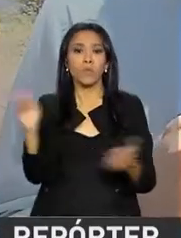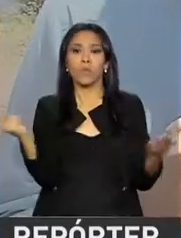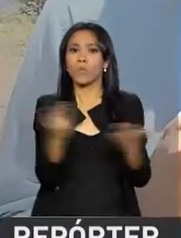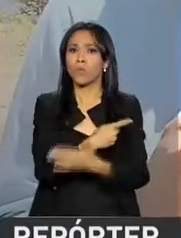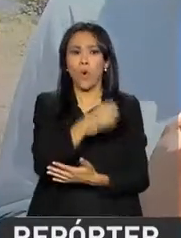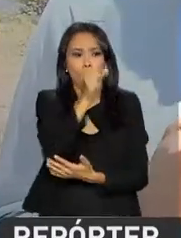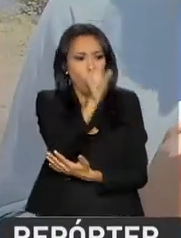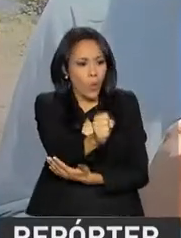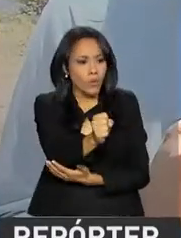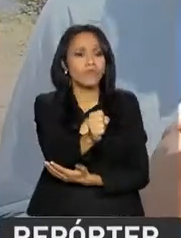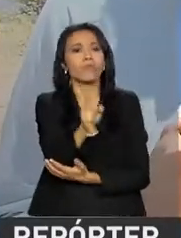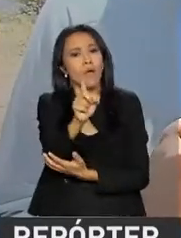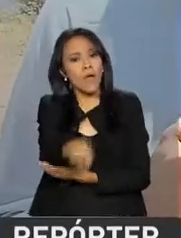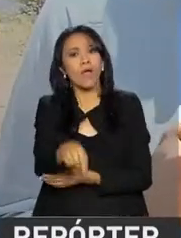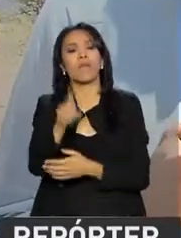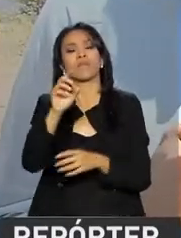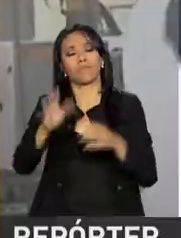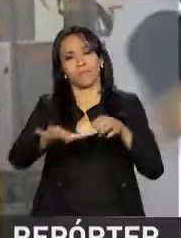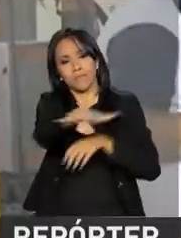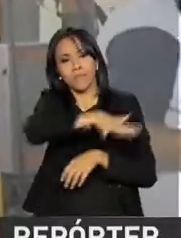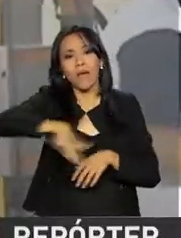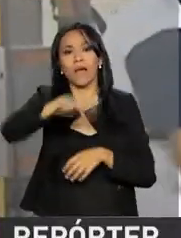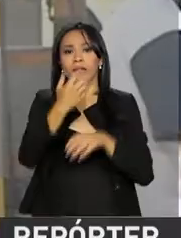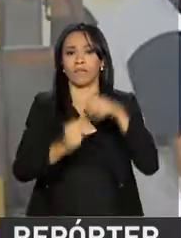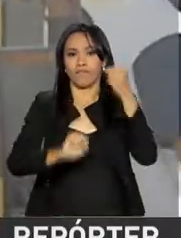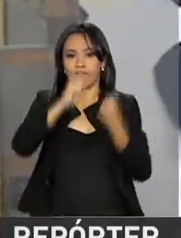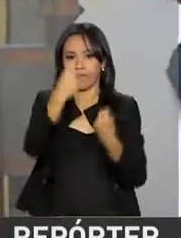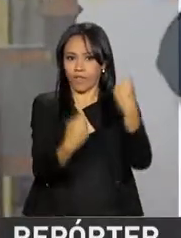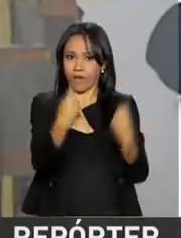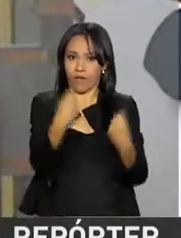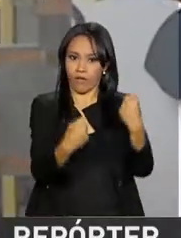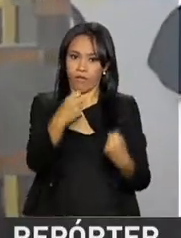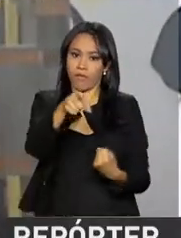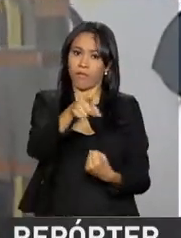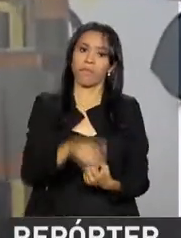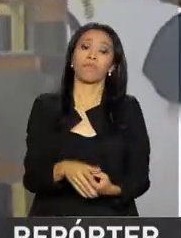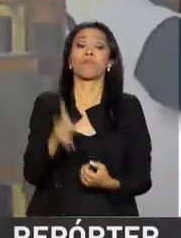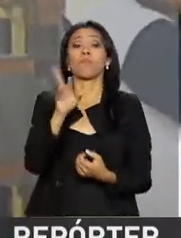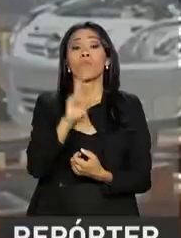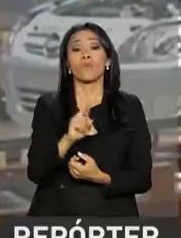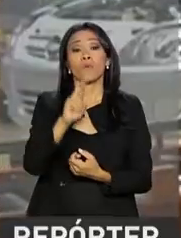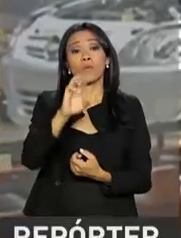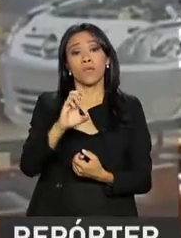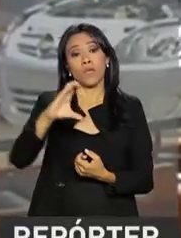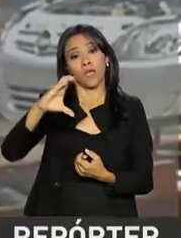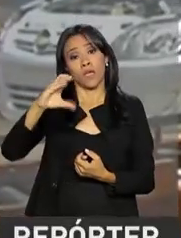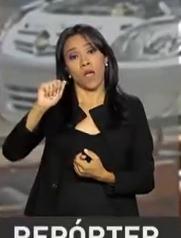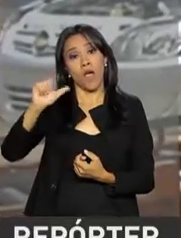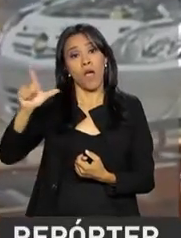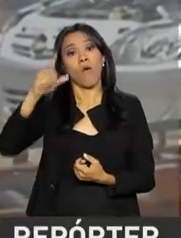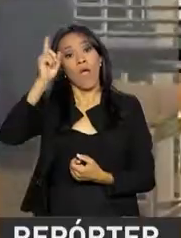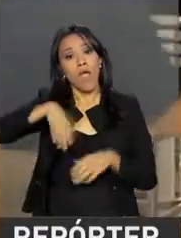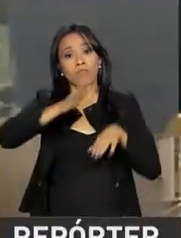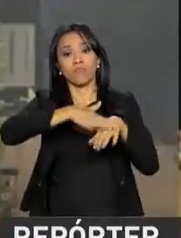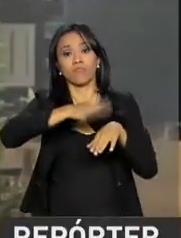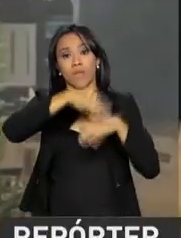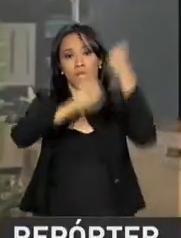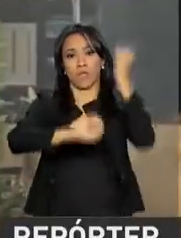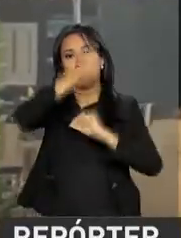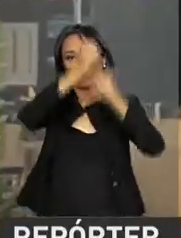envolvem a indústria automobilística as campanhas de recall são feitas por iniciativa dos próprios fabricantes